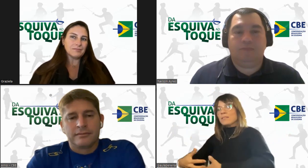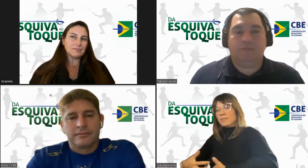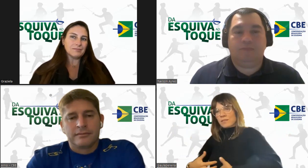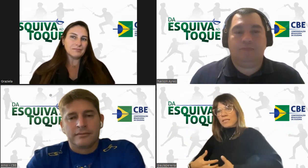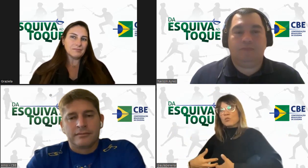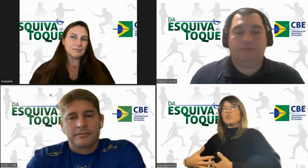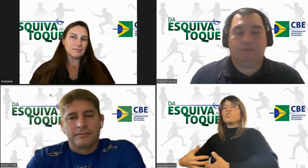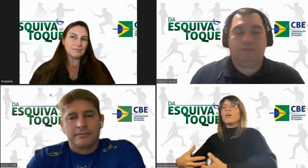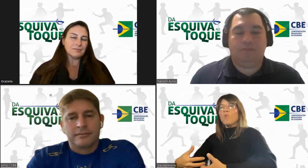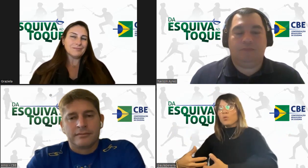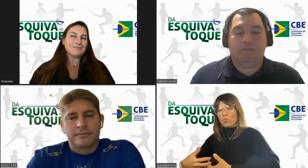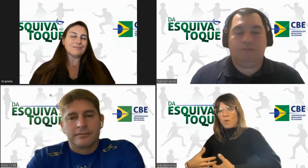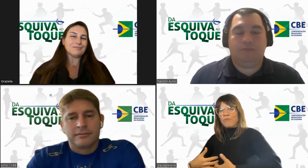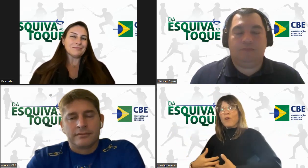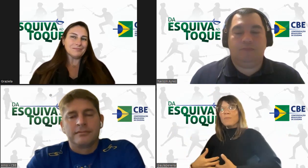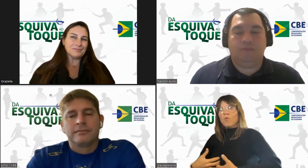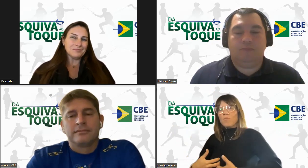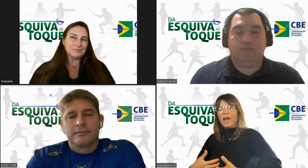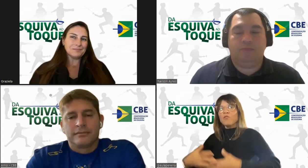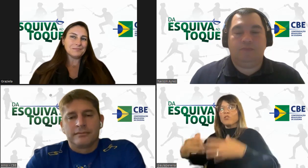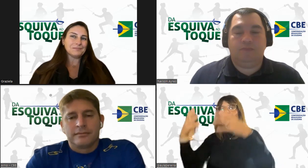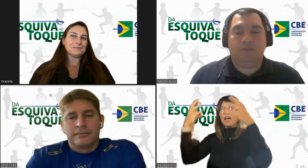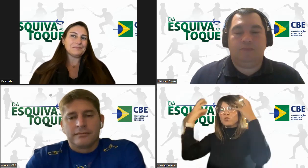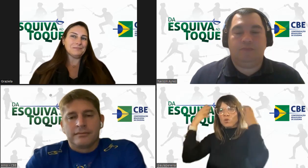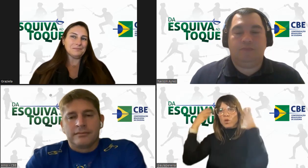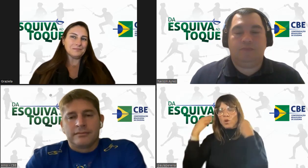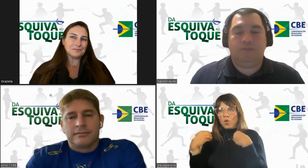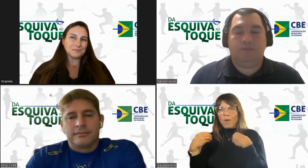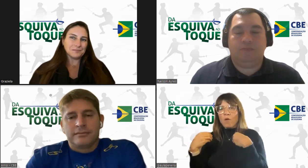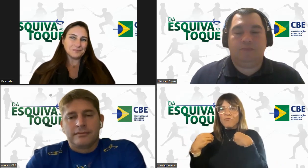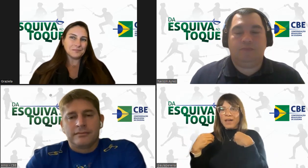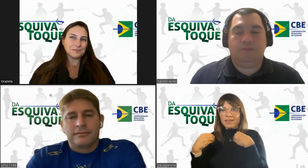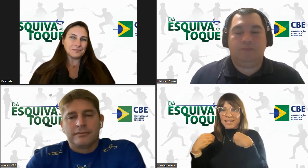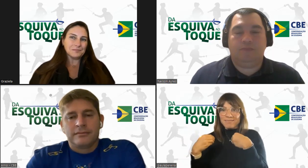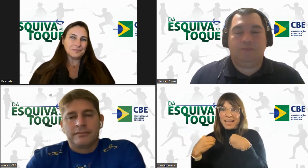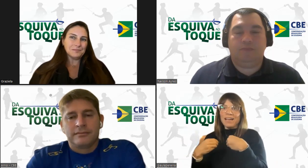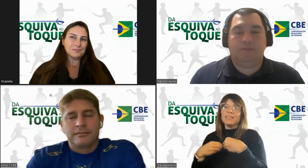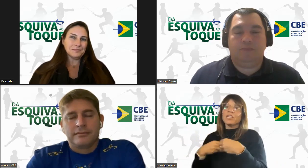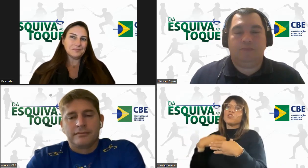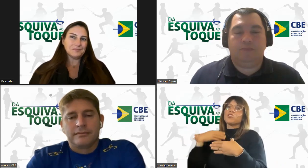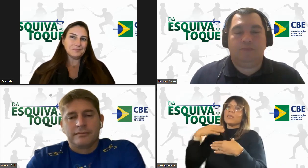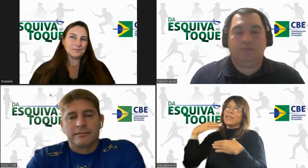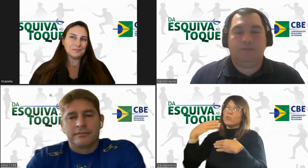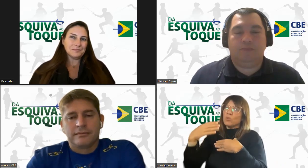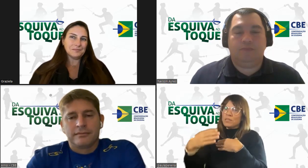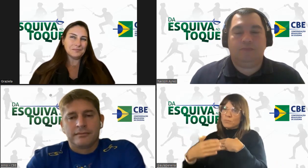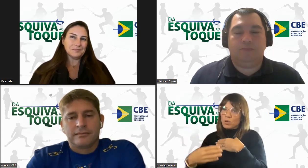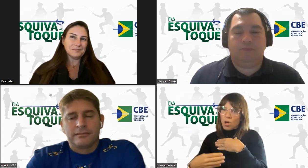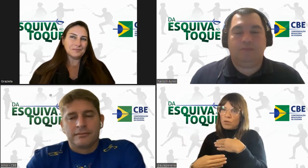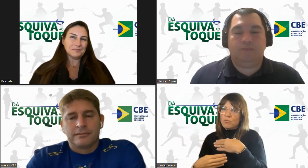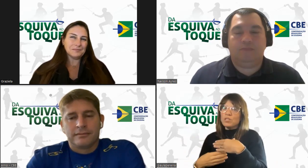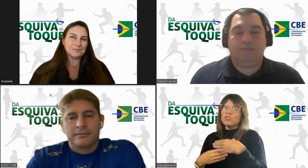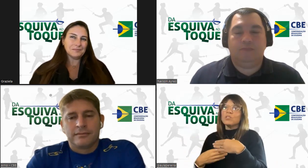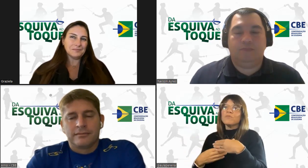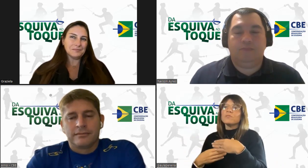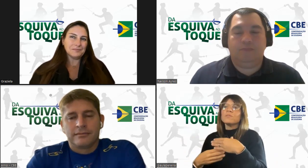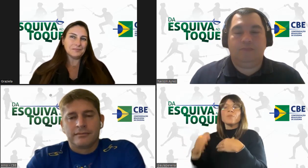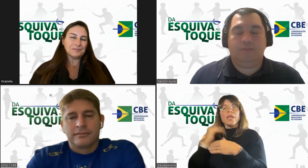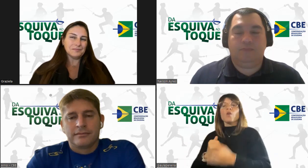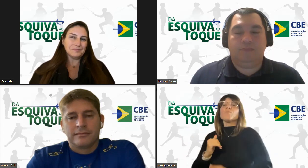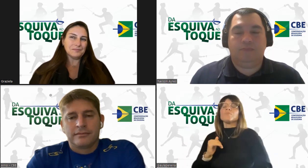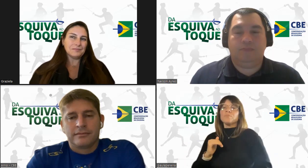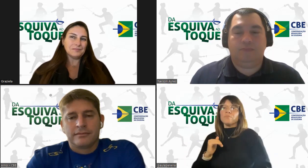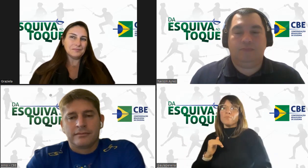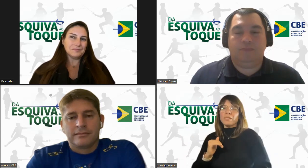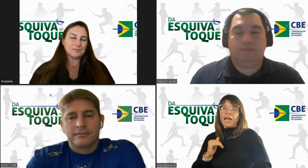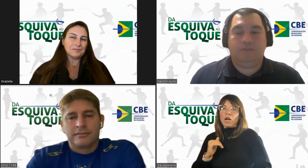respiradas de acordo com a forma como é eu já faço uma conversa interna que a gente já treinou esses monólogos ativos